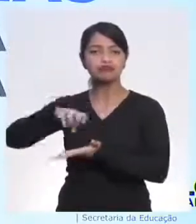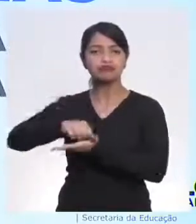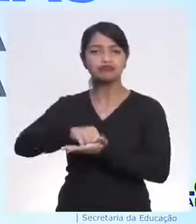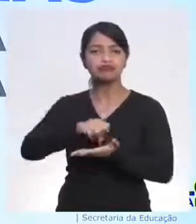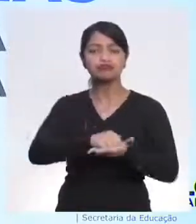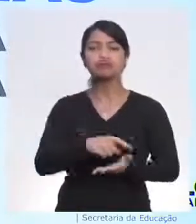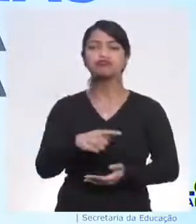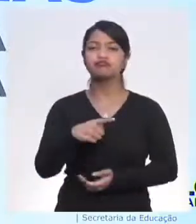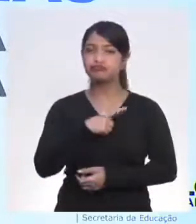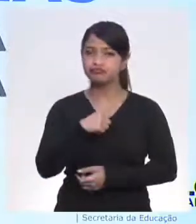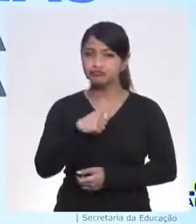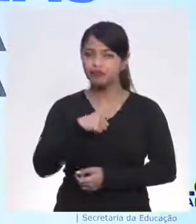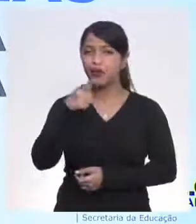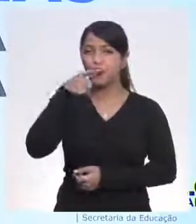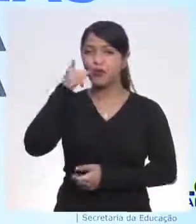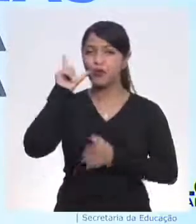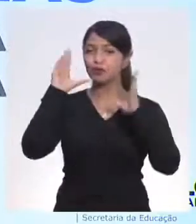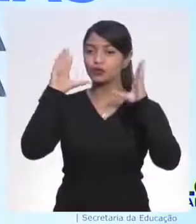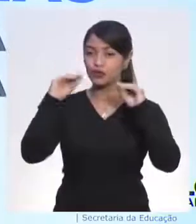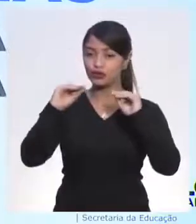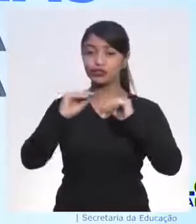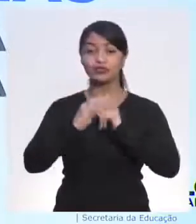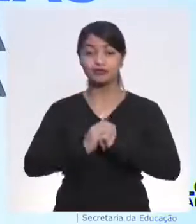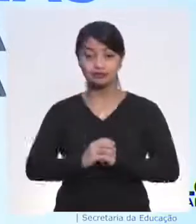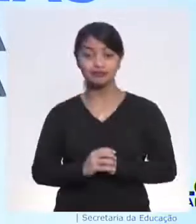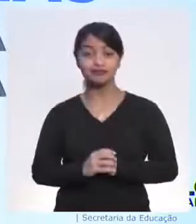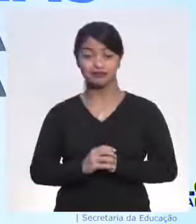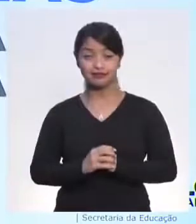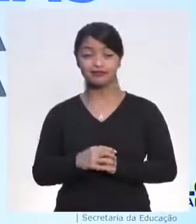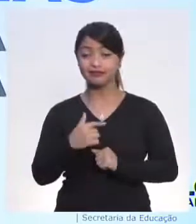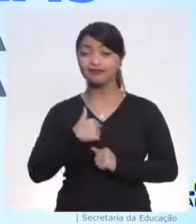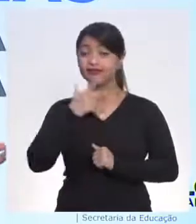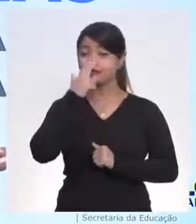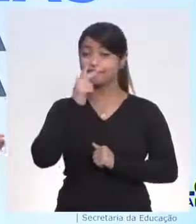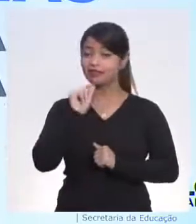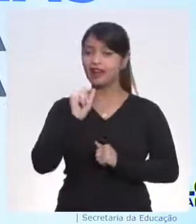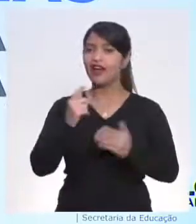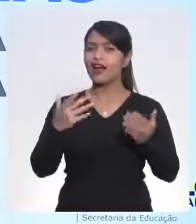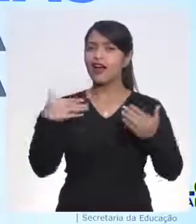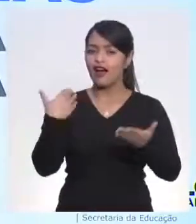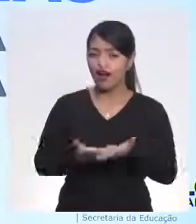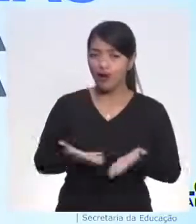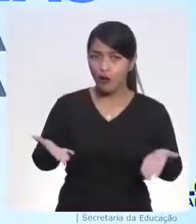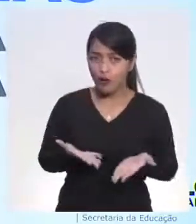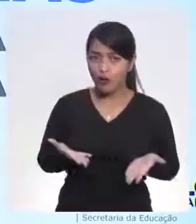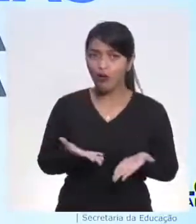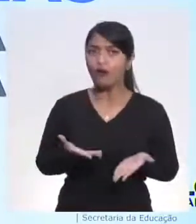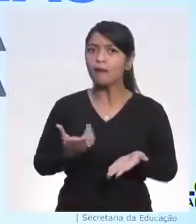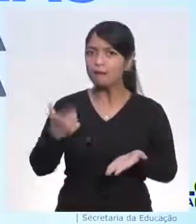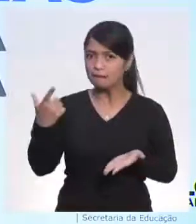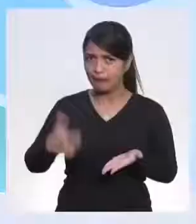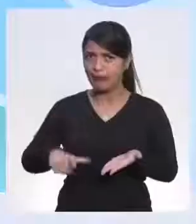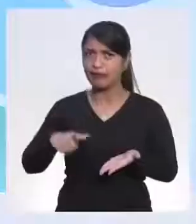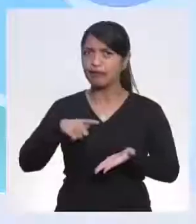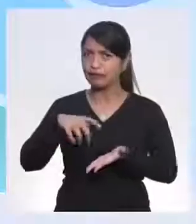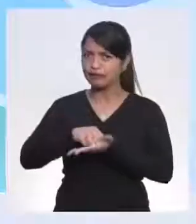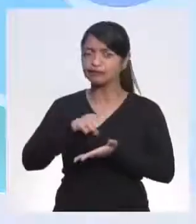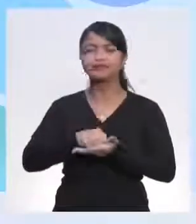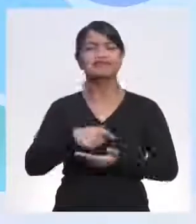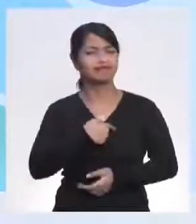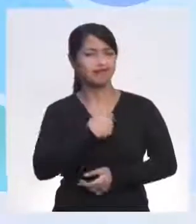ali ontem à noite. Acredito que já tem até um pouco mais, né, a quantidade de alunos. Eu tenho quase